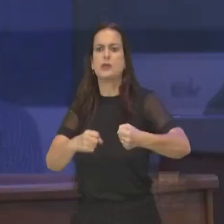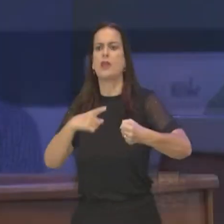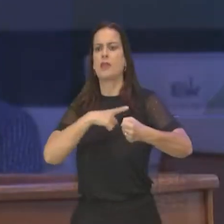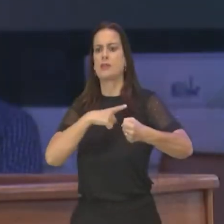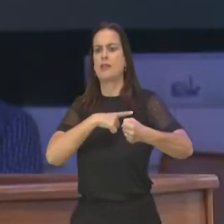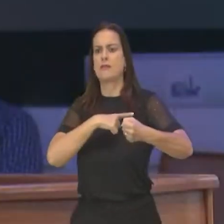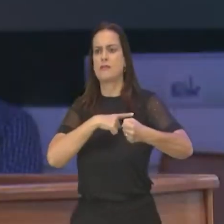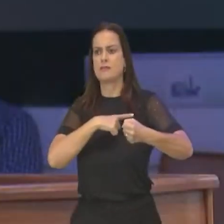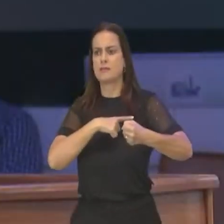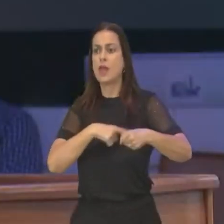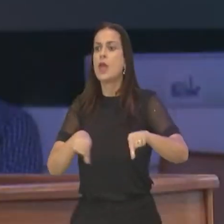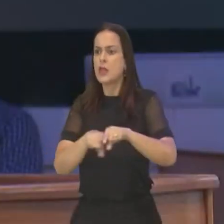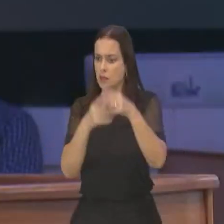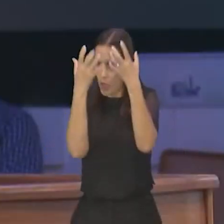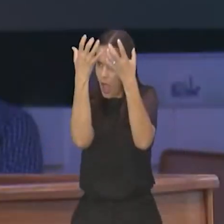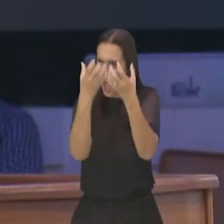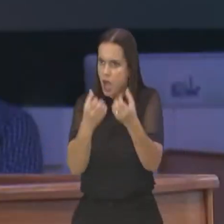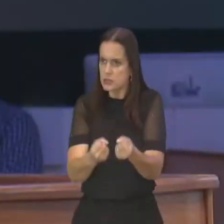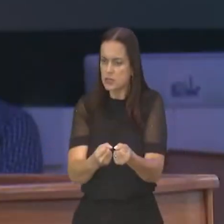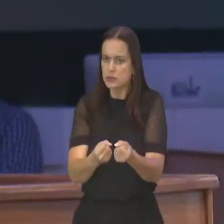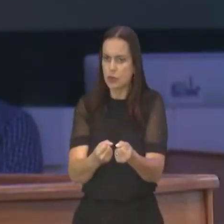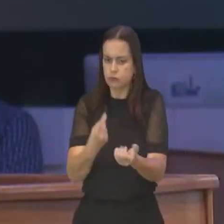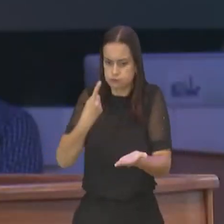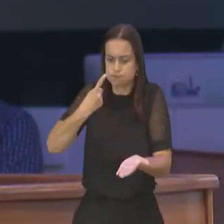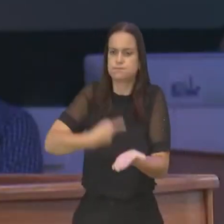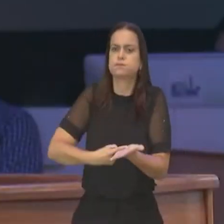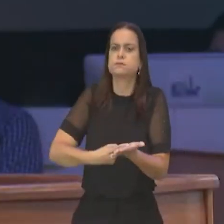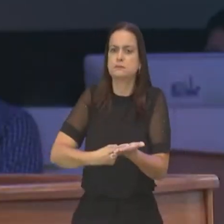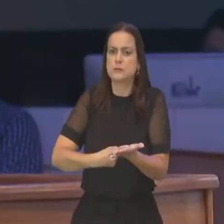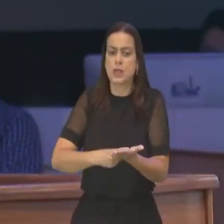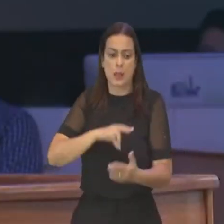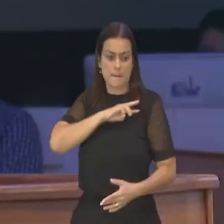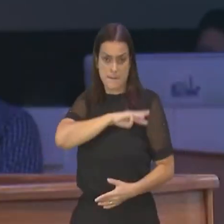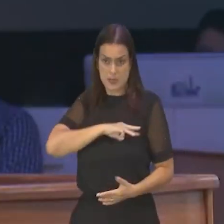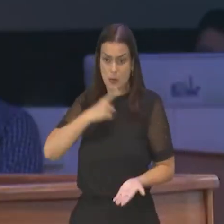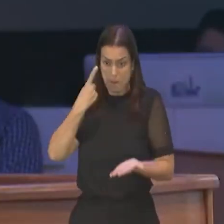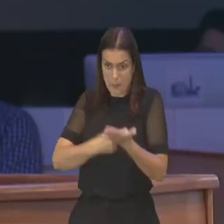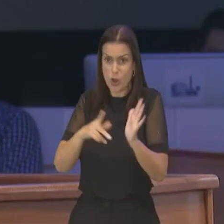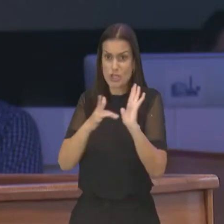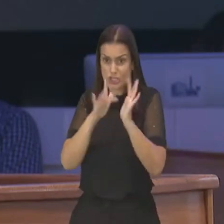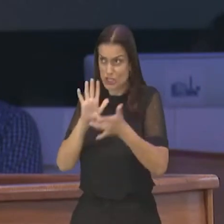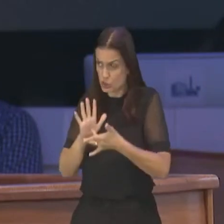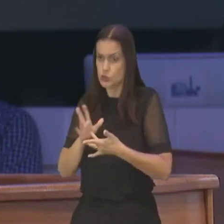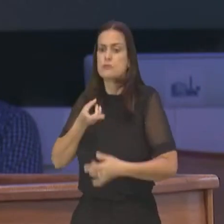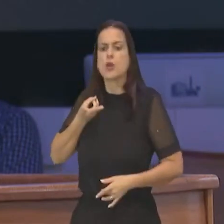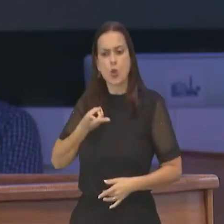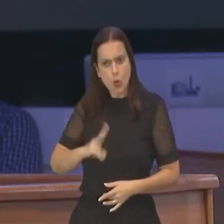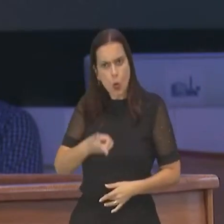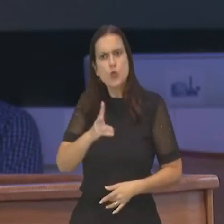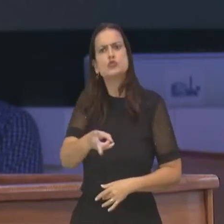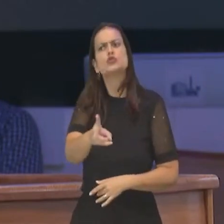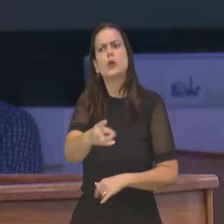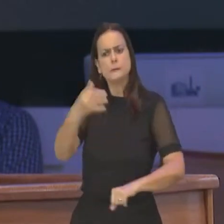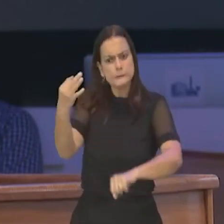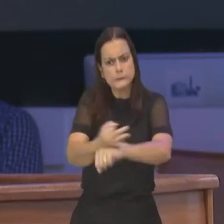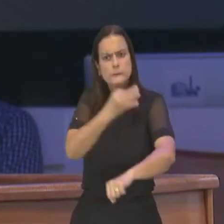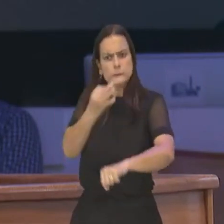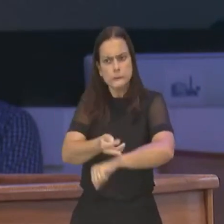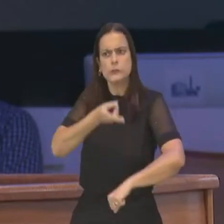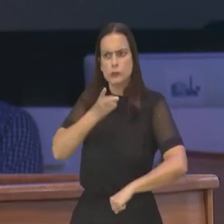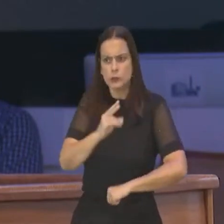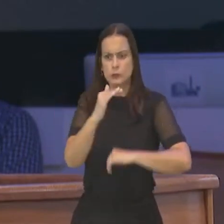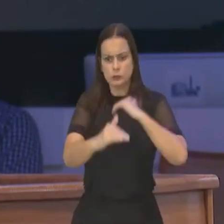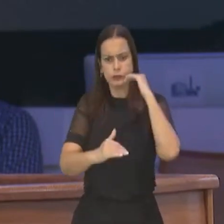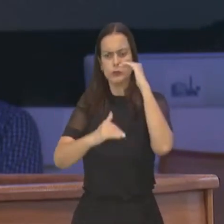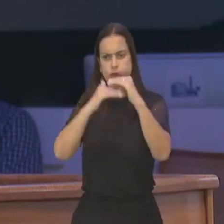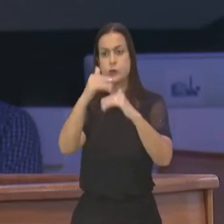também valores que garantiram a eles que a missão de Cristo permanecesse viva, bem como também